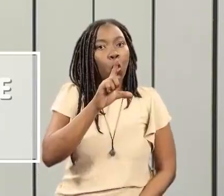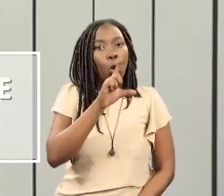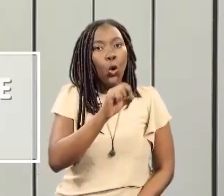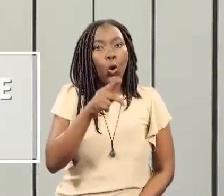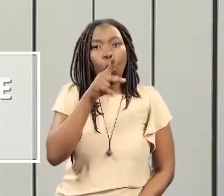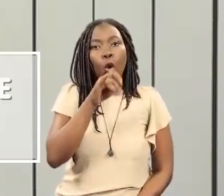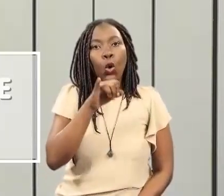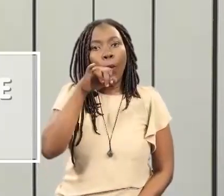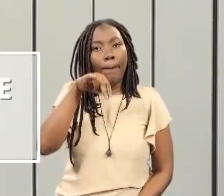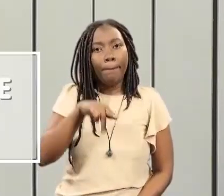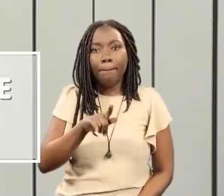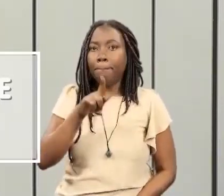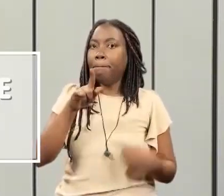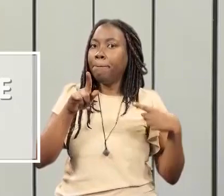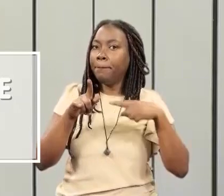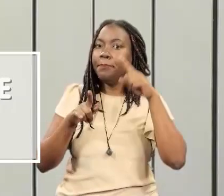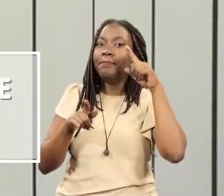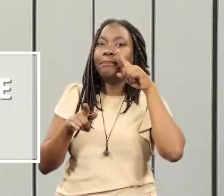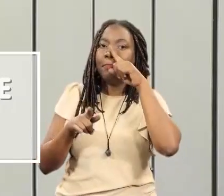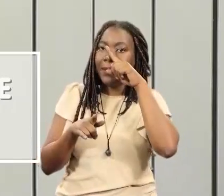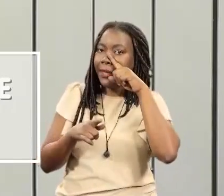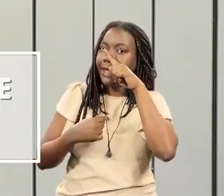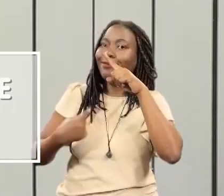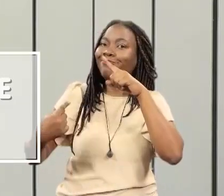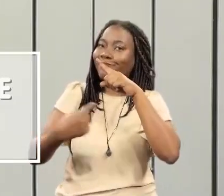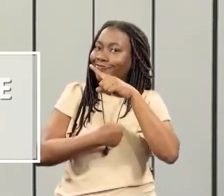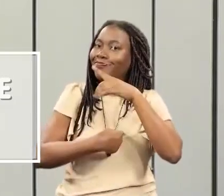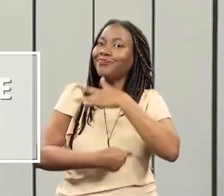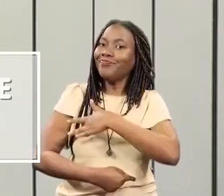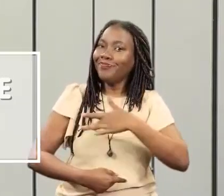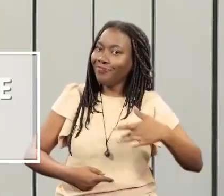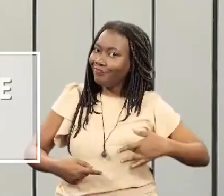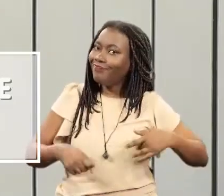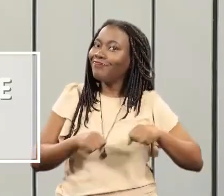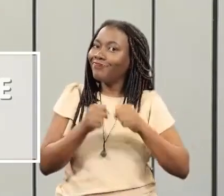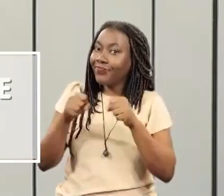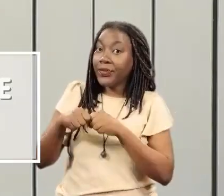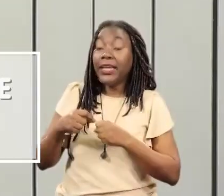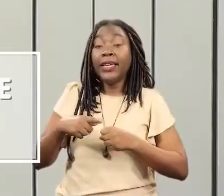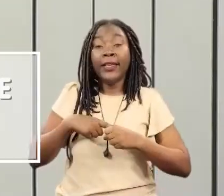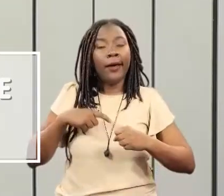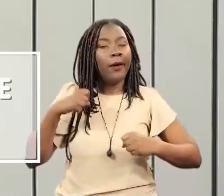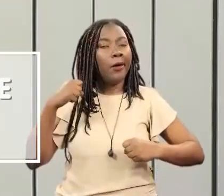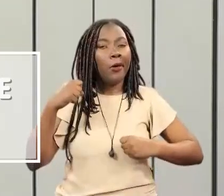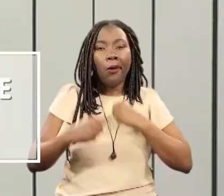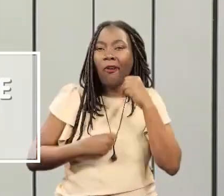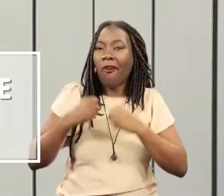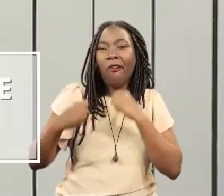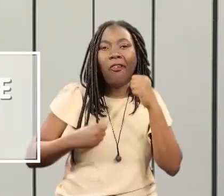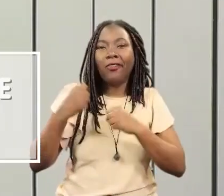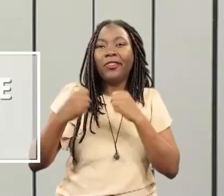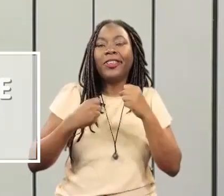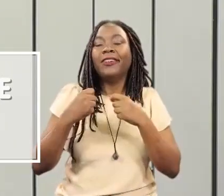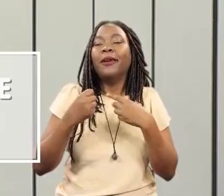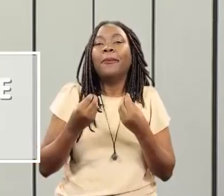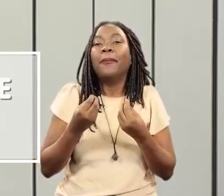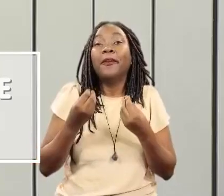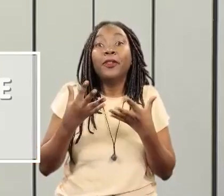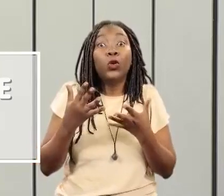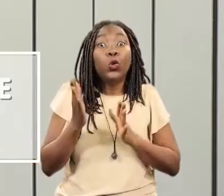altamente perigoso para a nossa saúde. Existe aí uma corrida louca para que